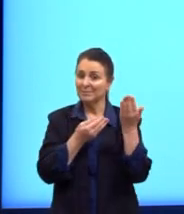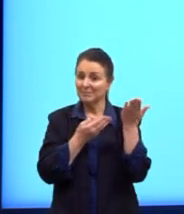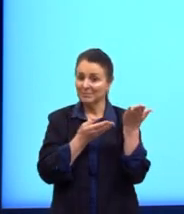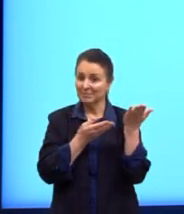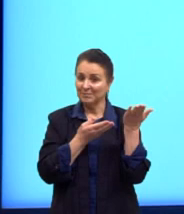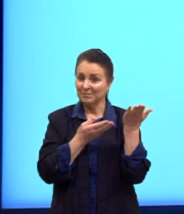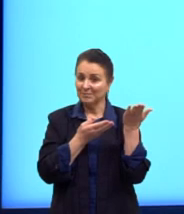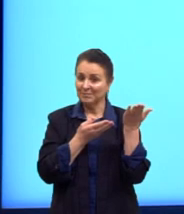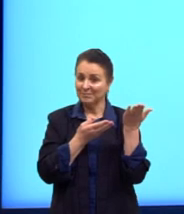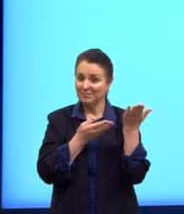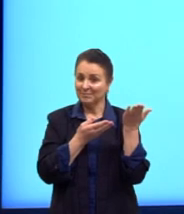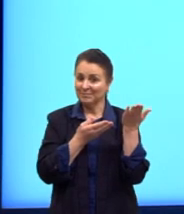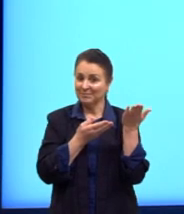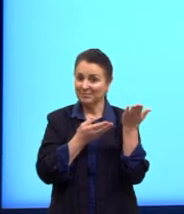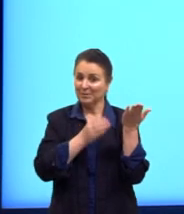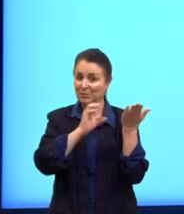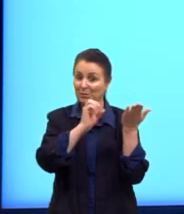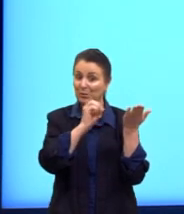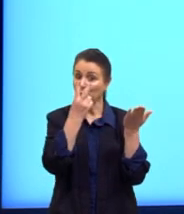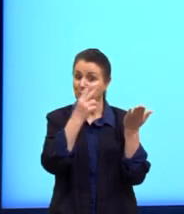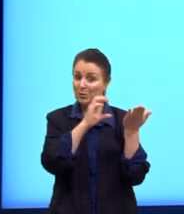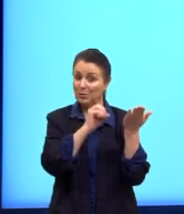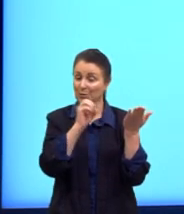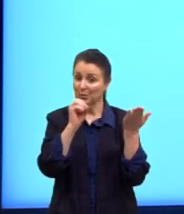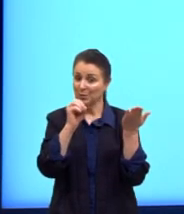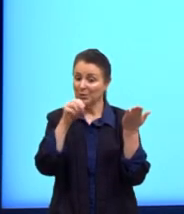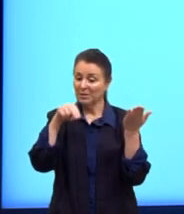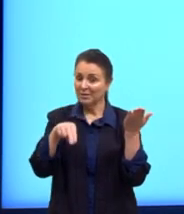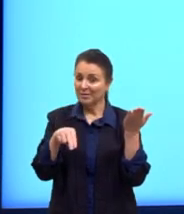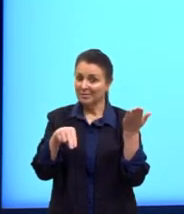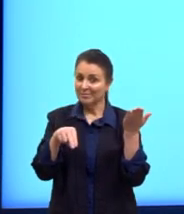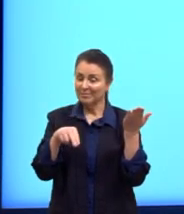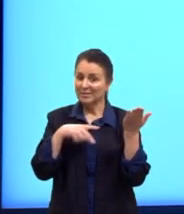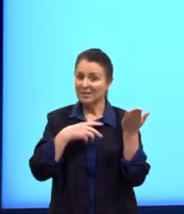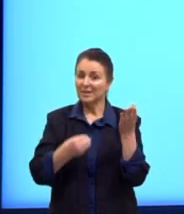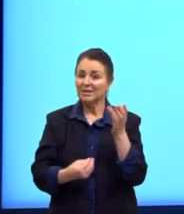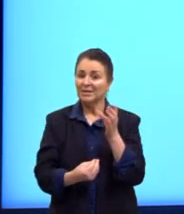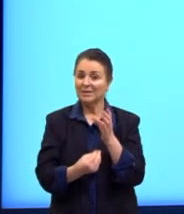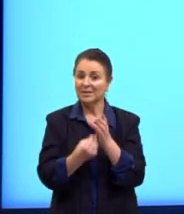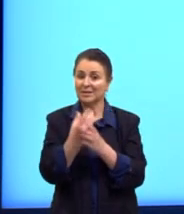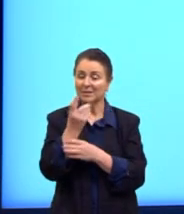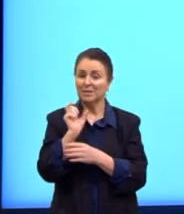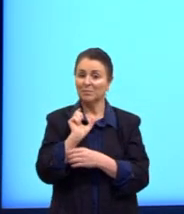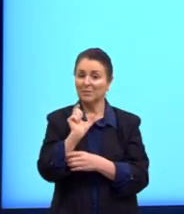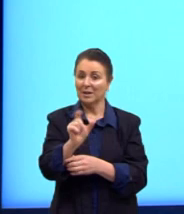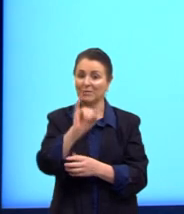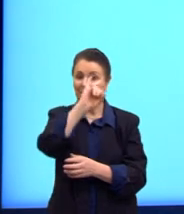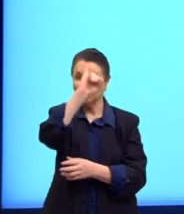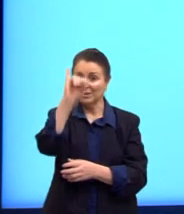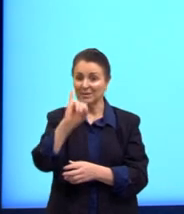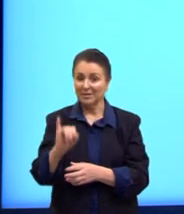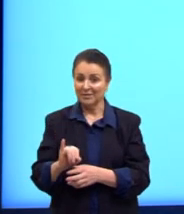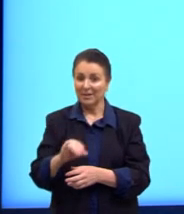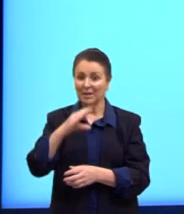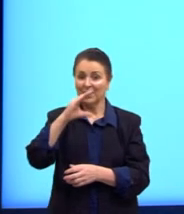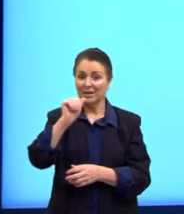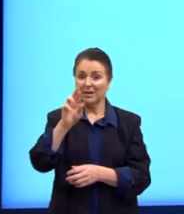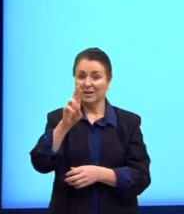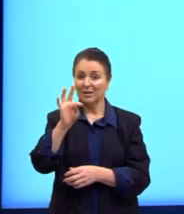m que é a palavra cartão e que tem origem na palavra italiana cartone